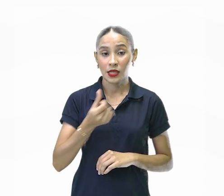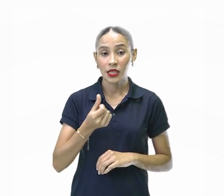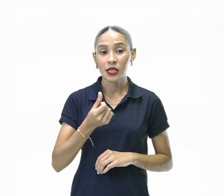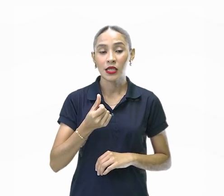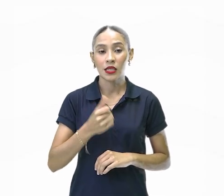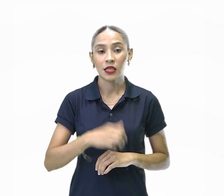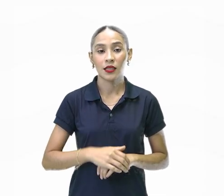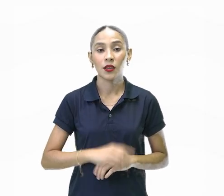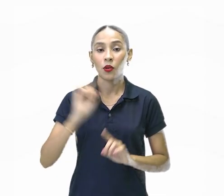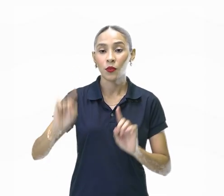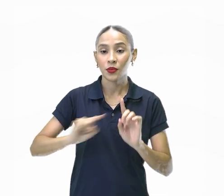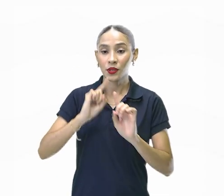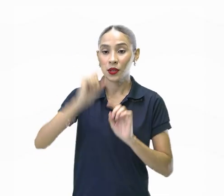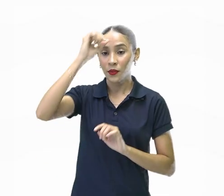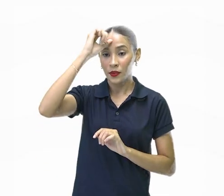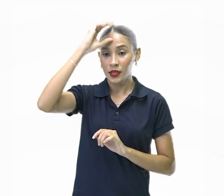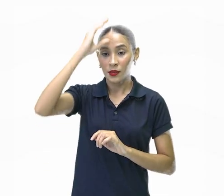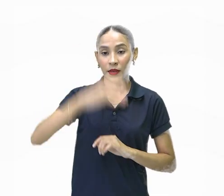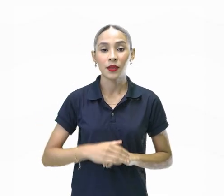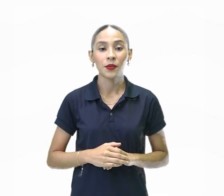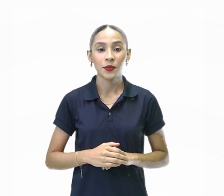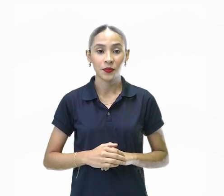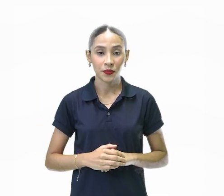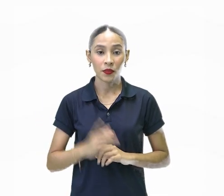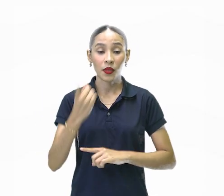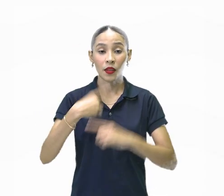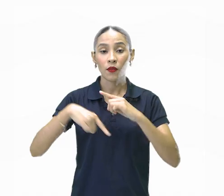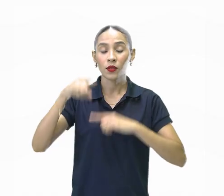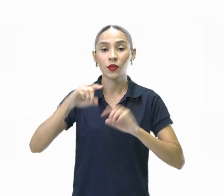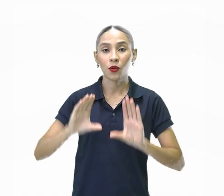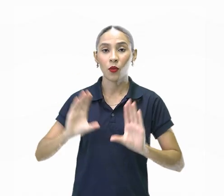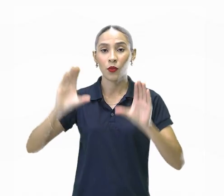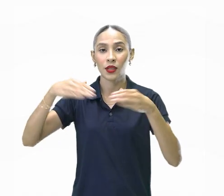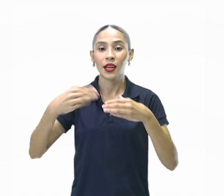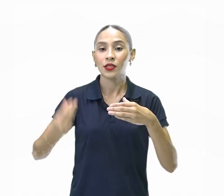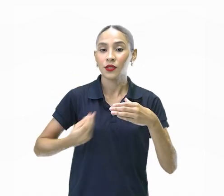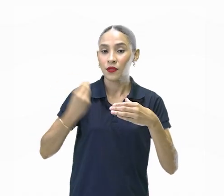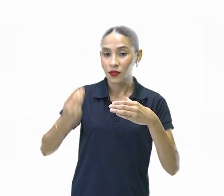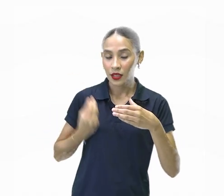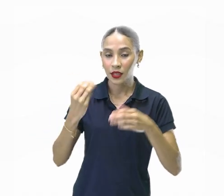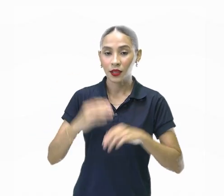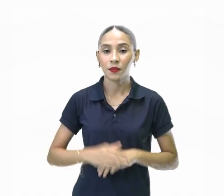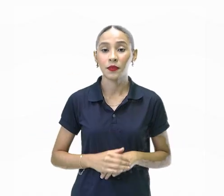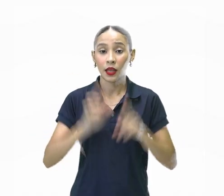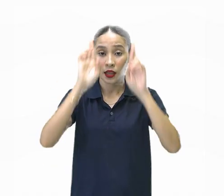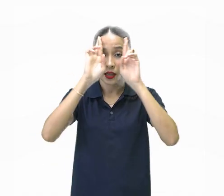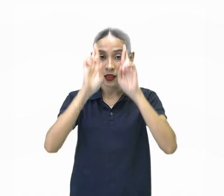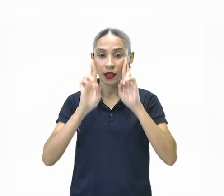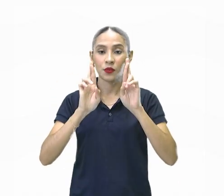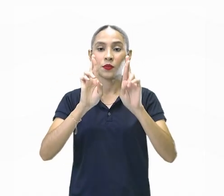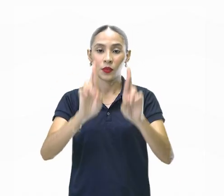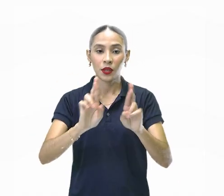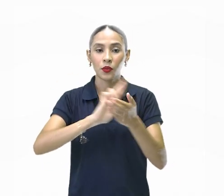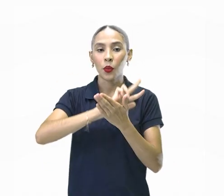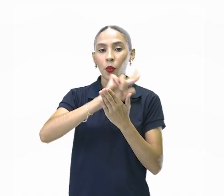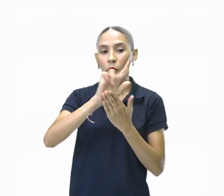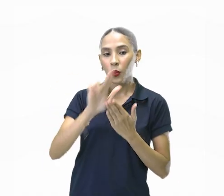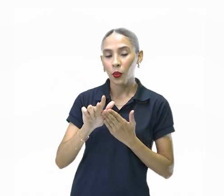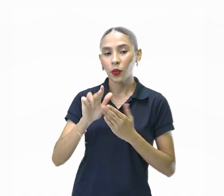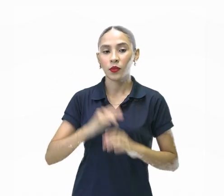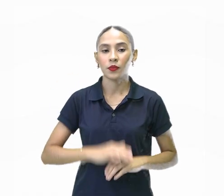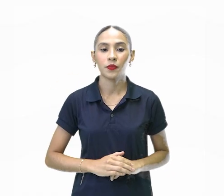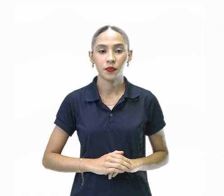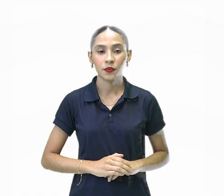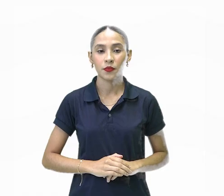aula 16 e o objeto de conhecimento é evolução dos seres vivos, respeito